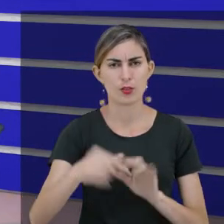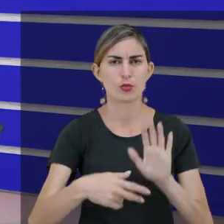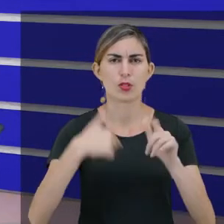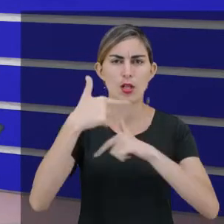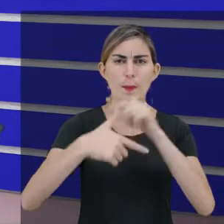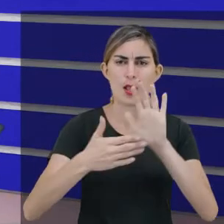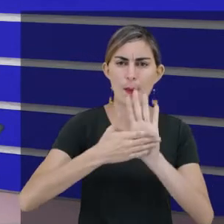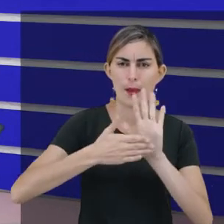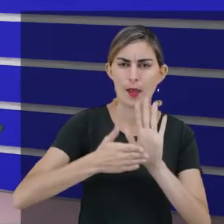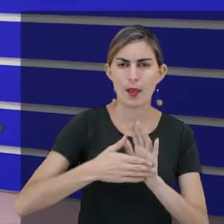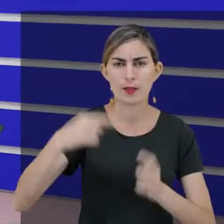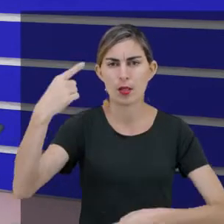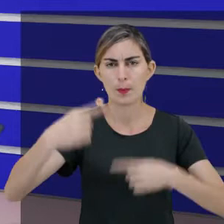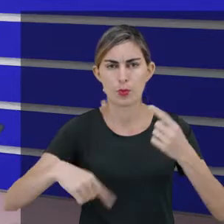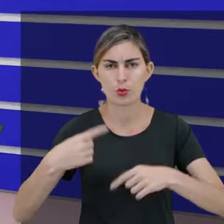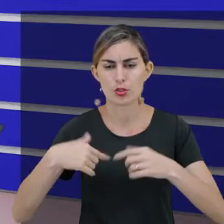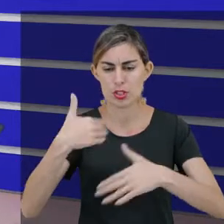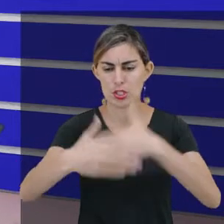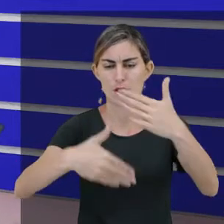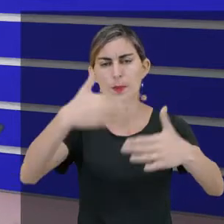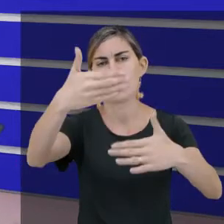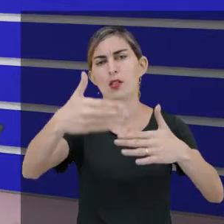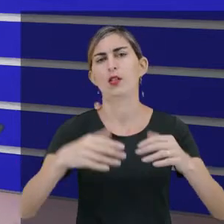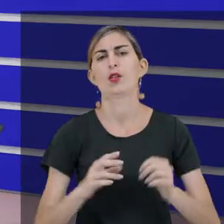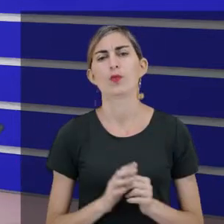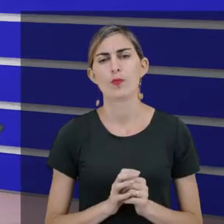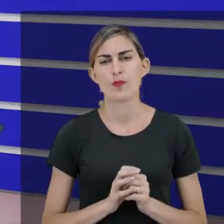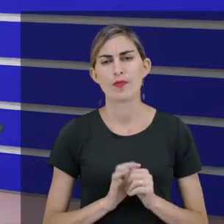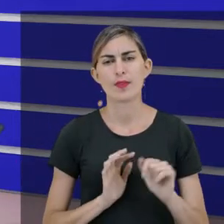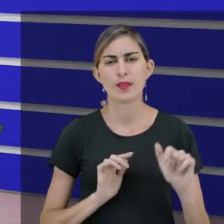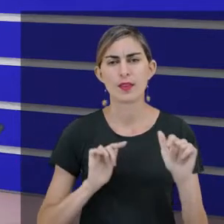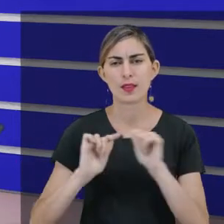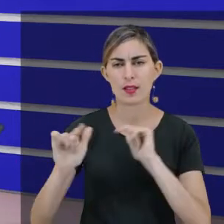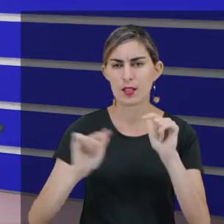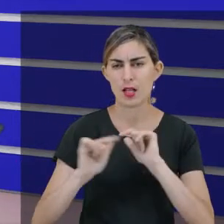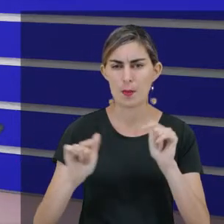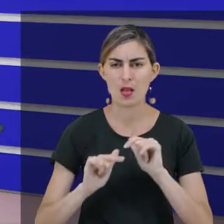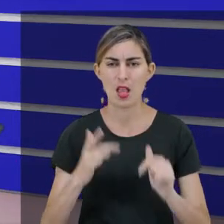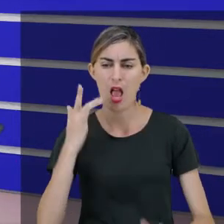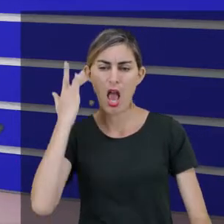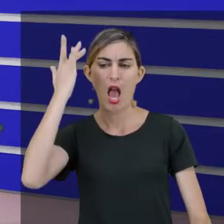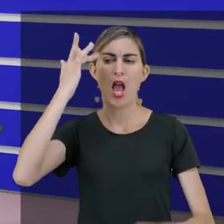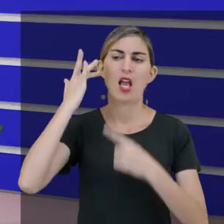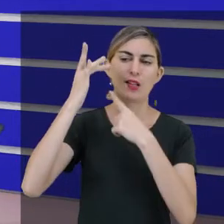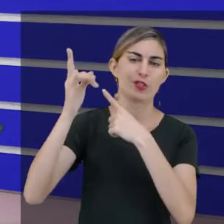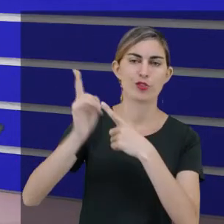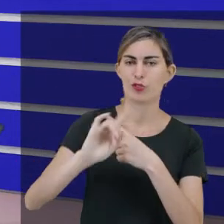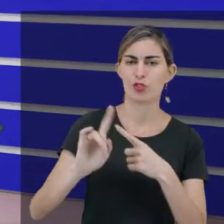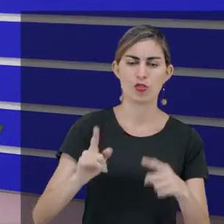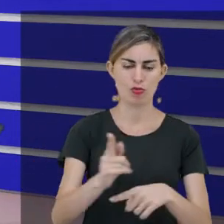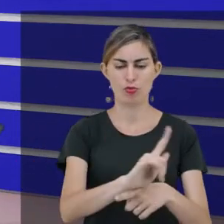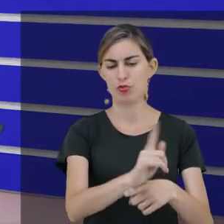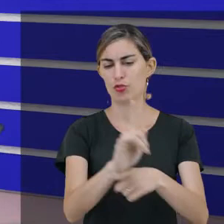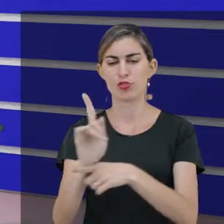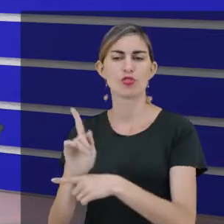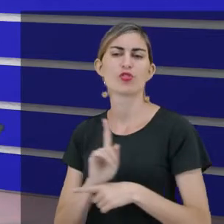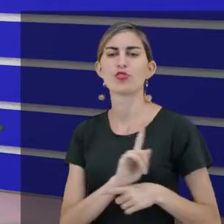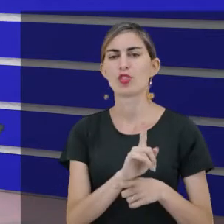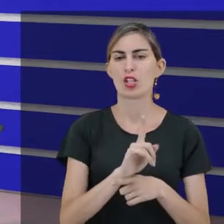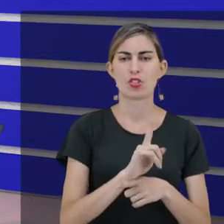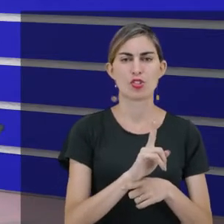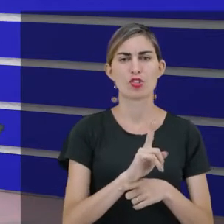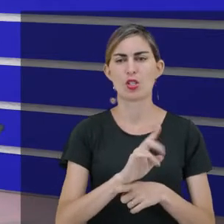vai trabalhar por indicador de desempenho, e aí você não vai trabalhar no achismo, você vai ter uma gestão baseada